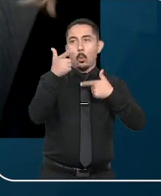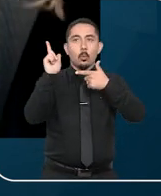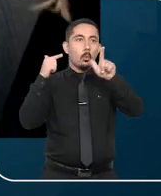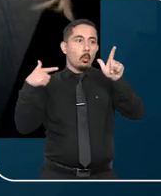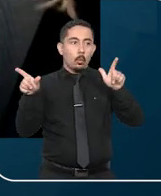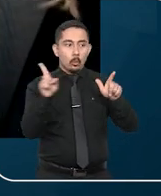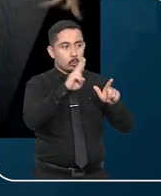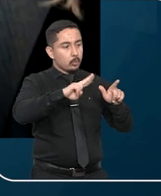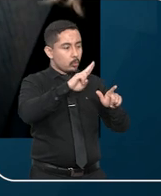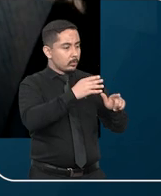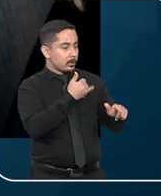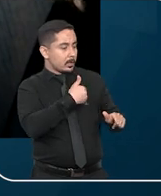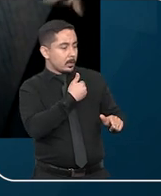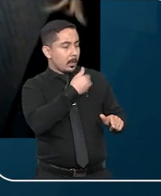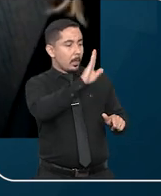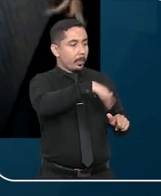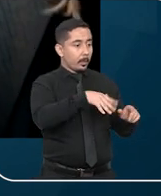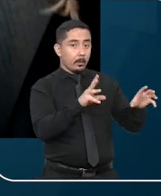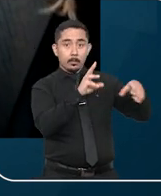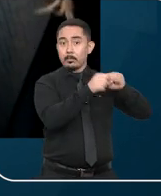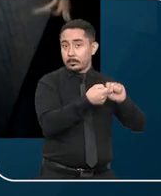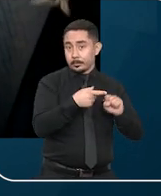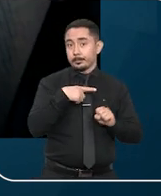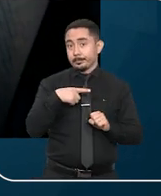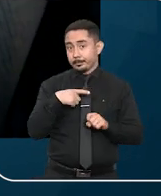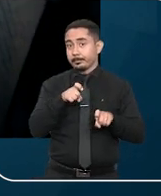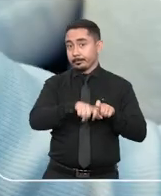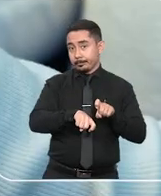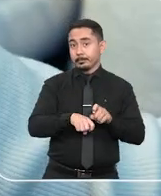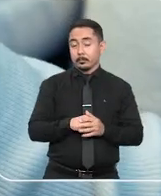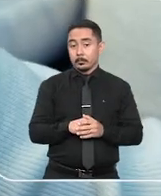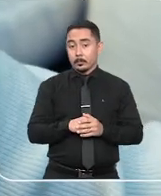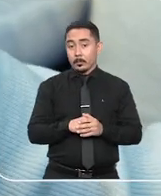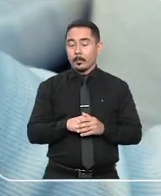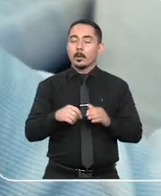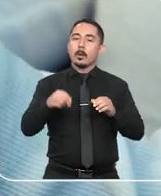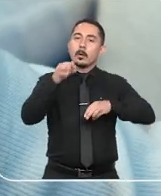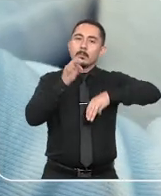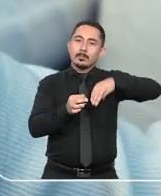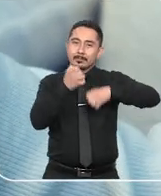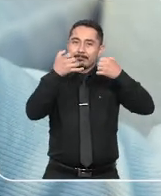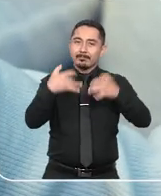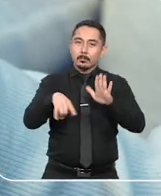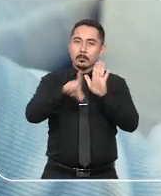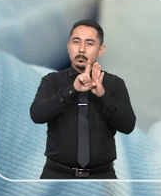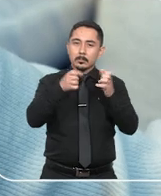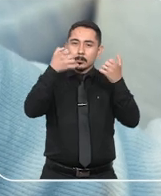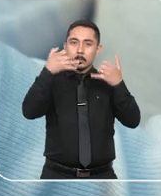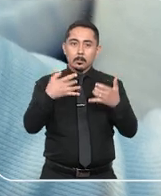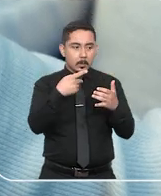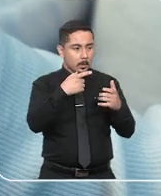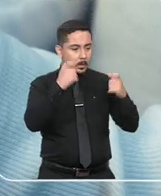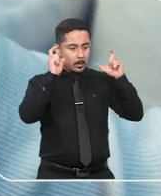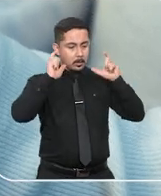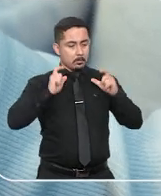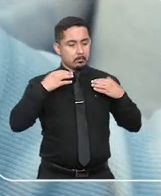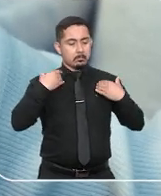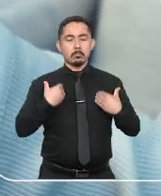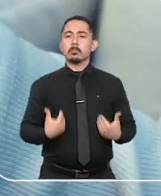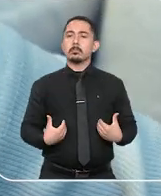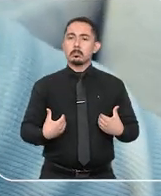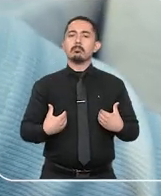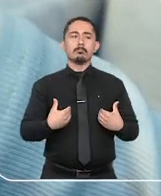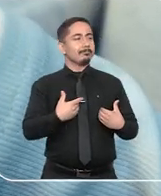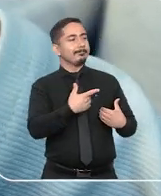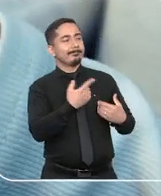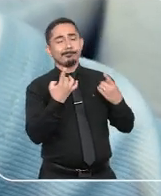ou outra forma de exploração sexual de menores de 18 anos. O ministro lembrou que a violação da lei fere os princípios de proteção à